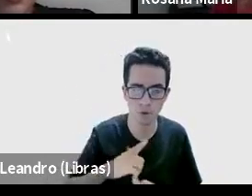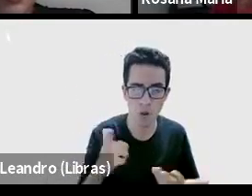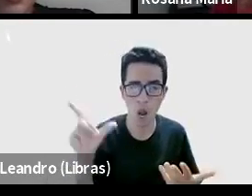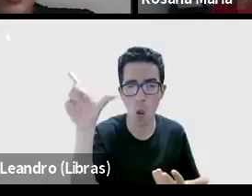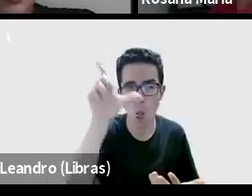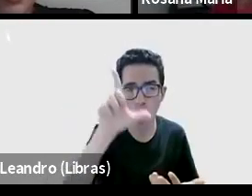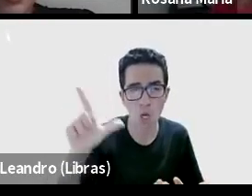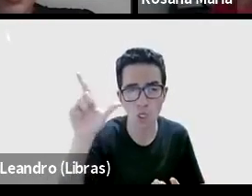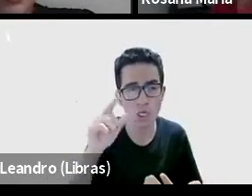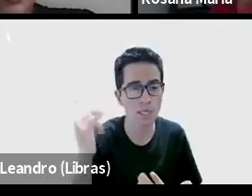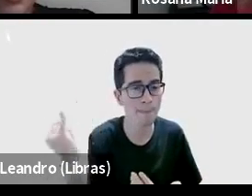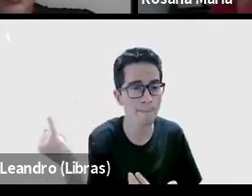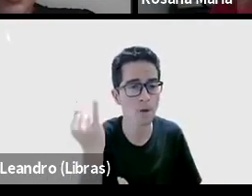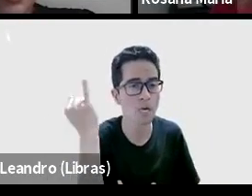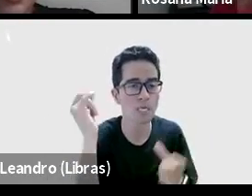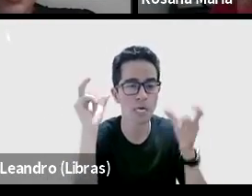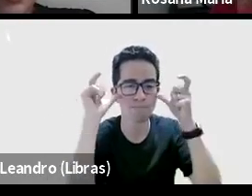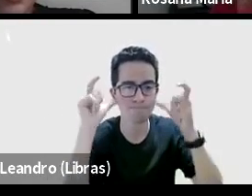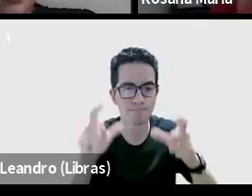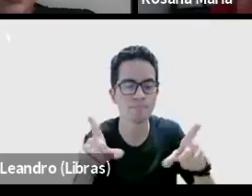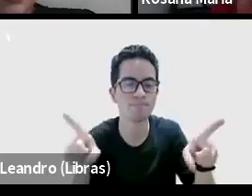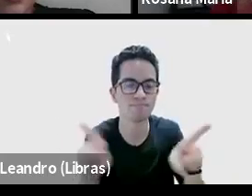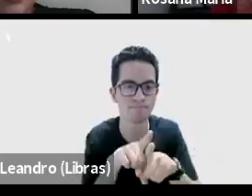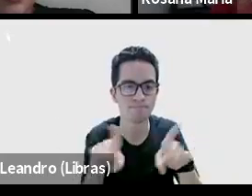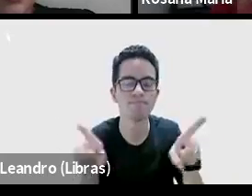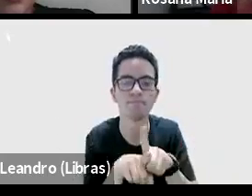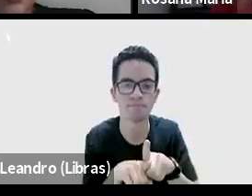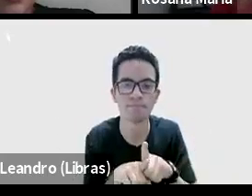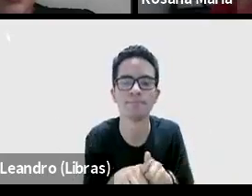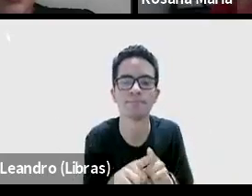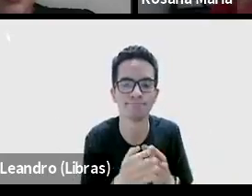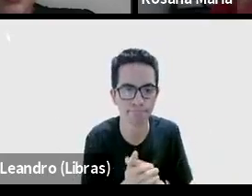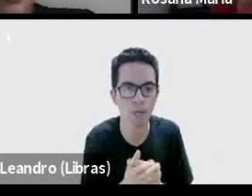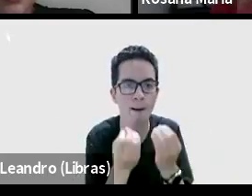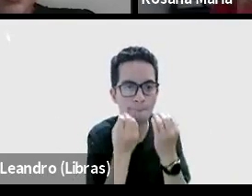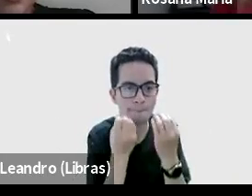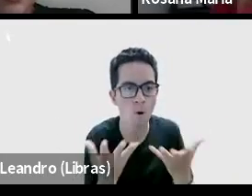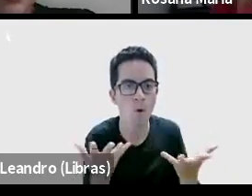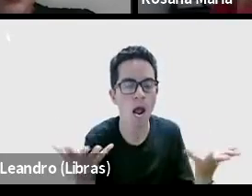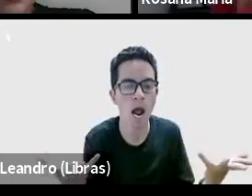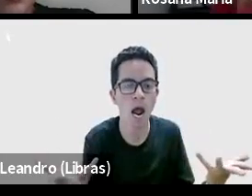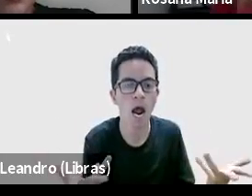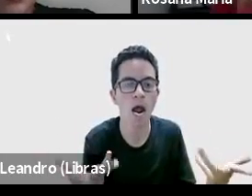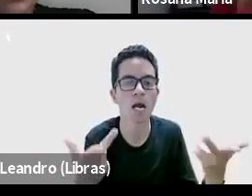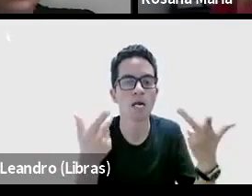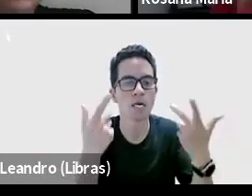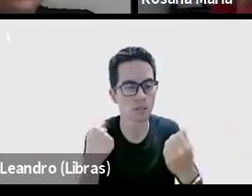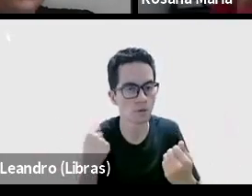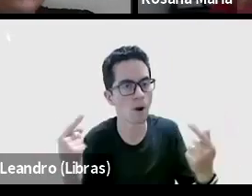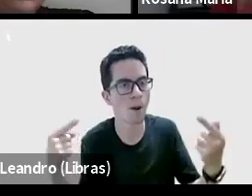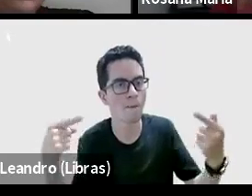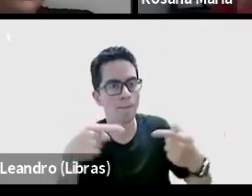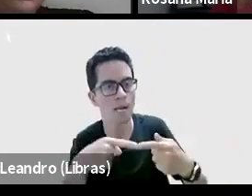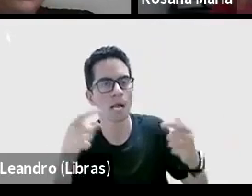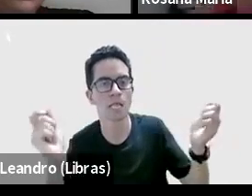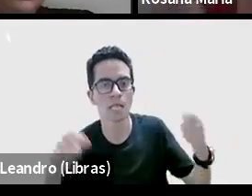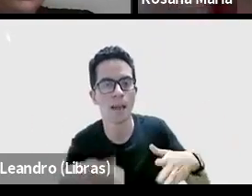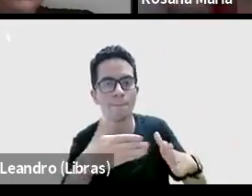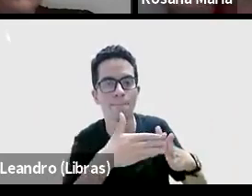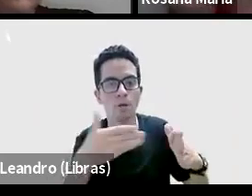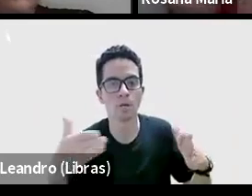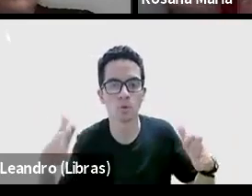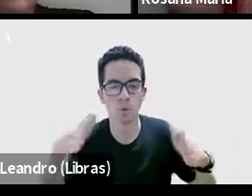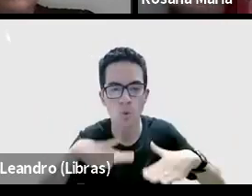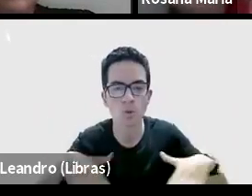uma ponte muito interessante se houver uma articulação muito boa no currículo e nesse processo como um todo, né? Então, queria ouvir um pouco